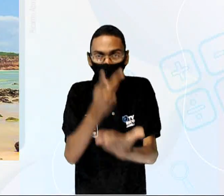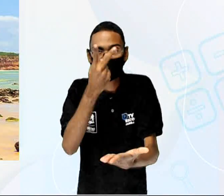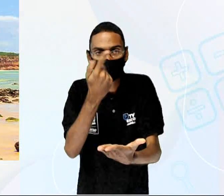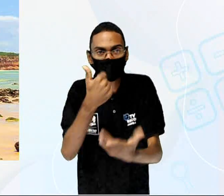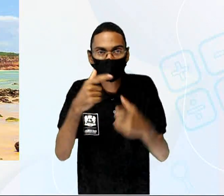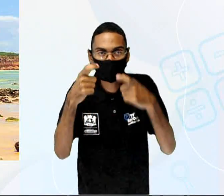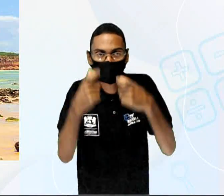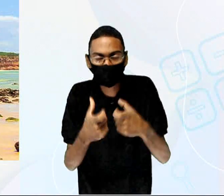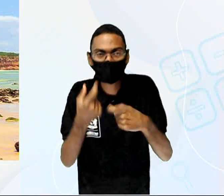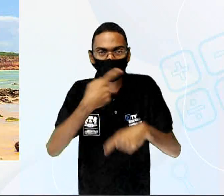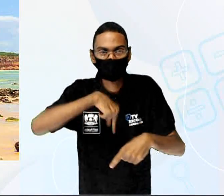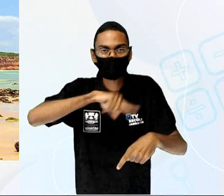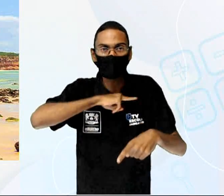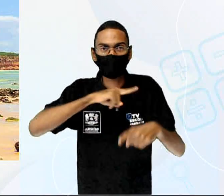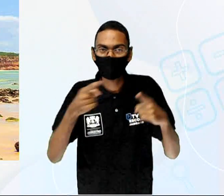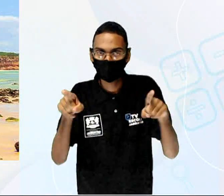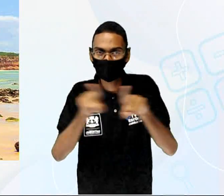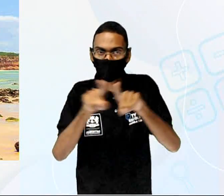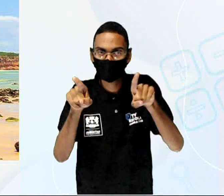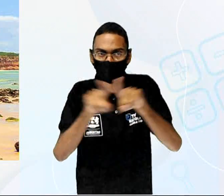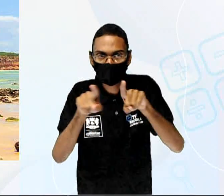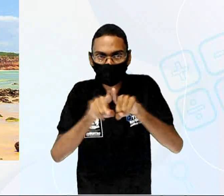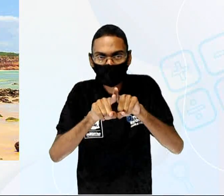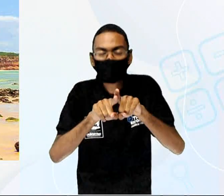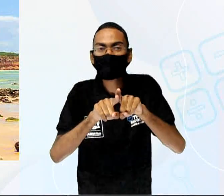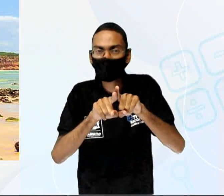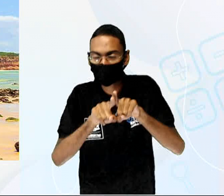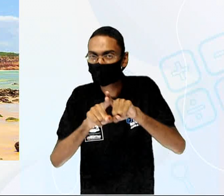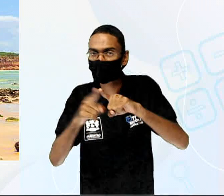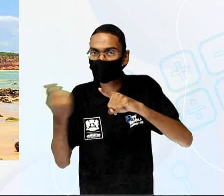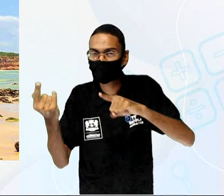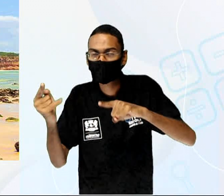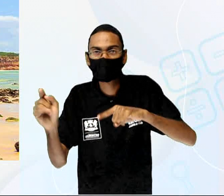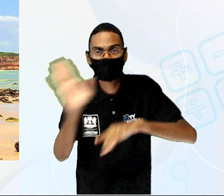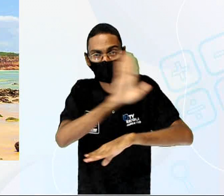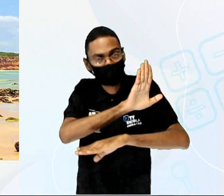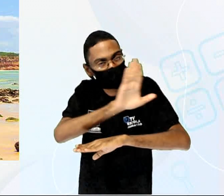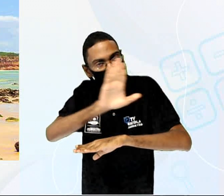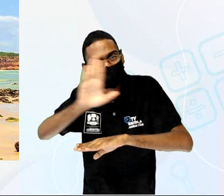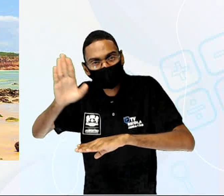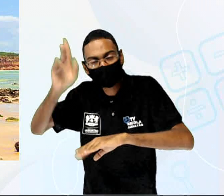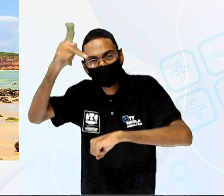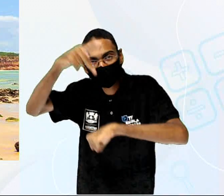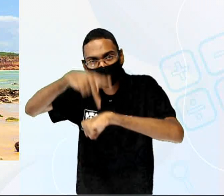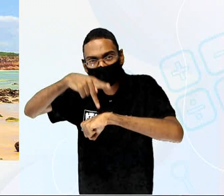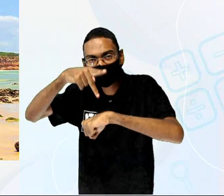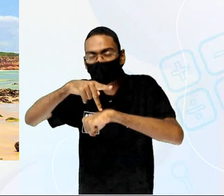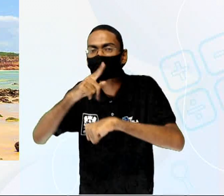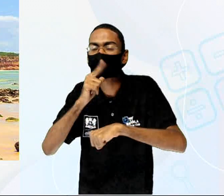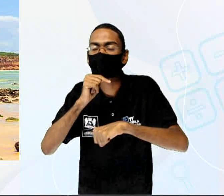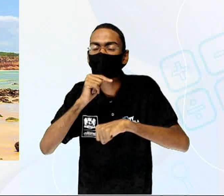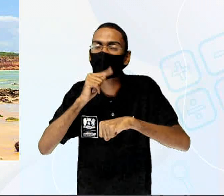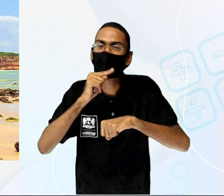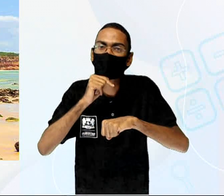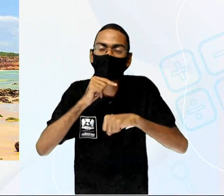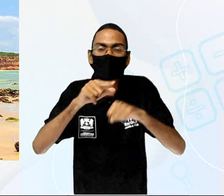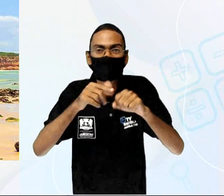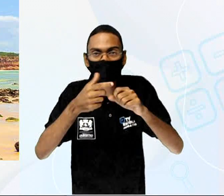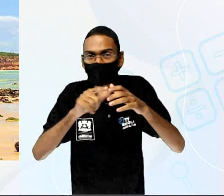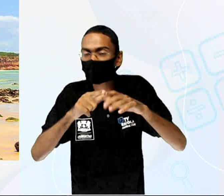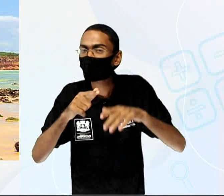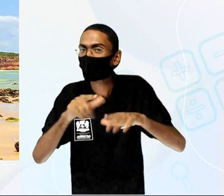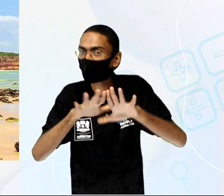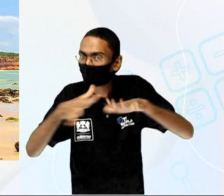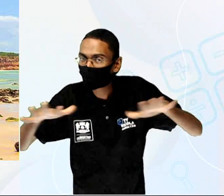E nós temos também as falésias, que são esses paredões rochosos que a água do mar entra em contato direto